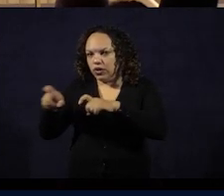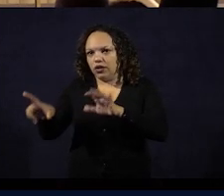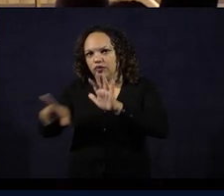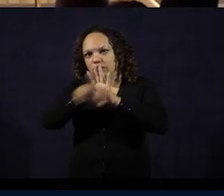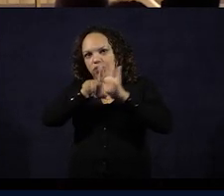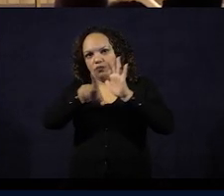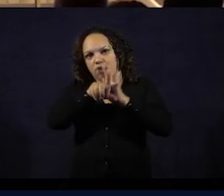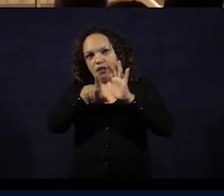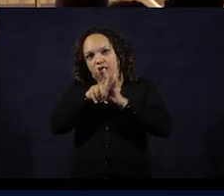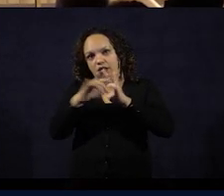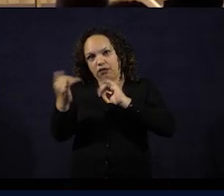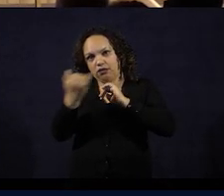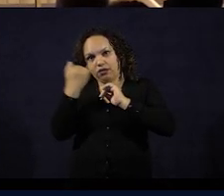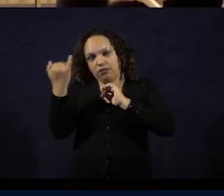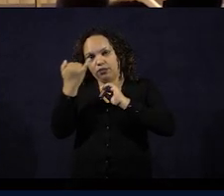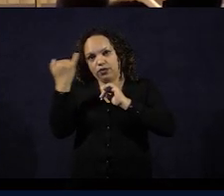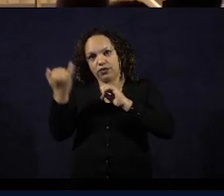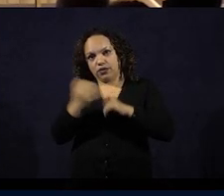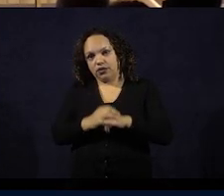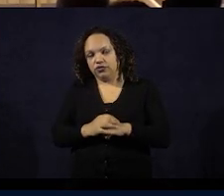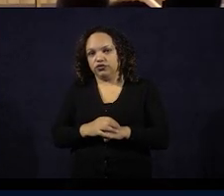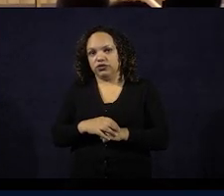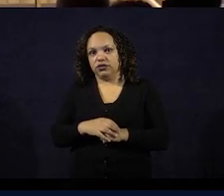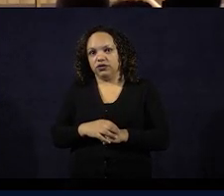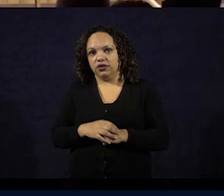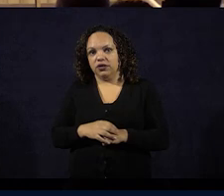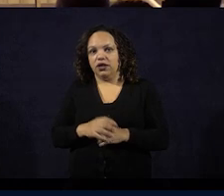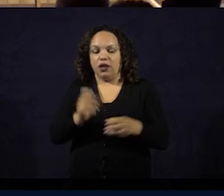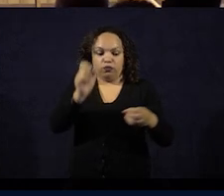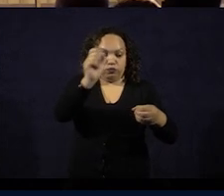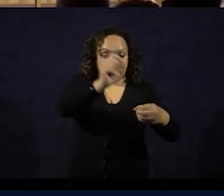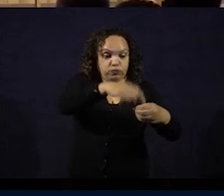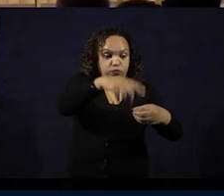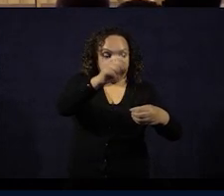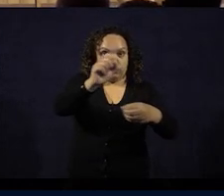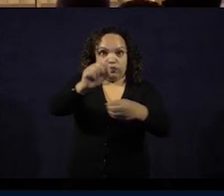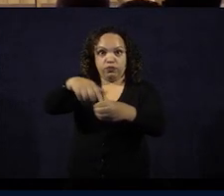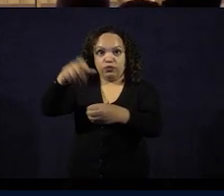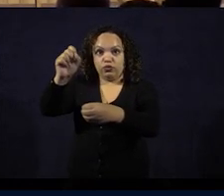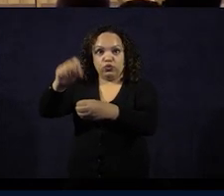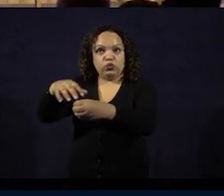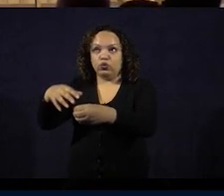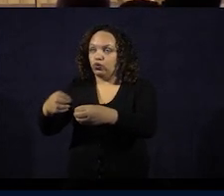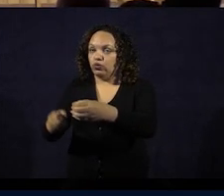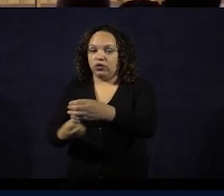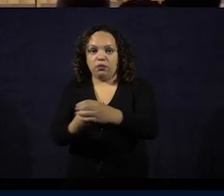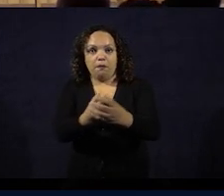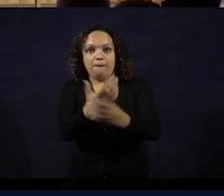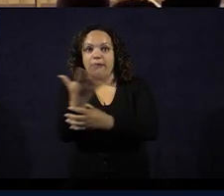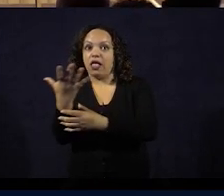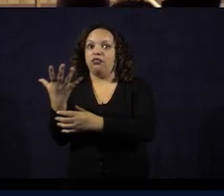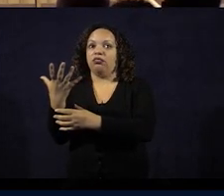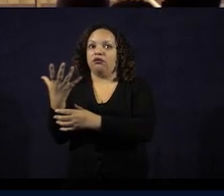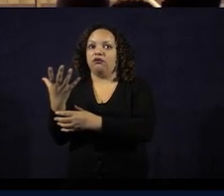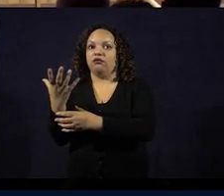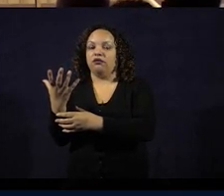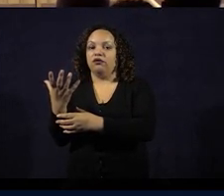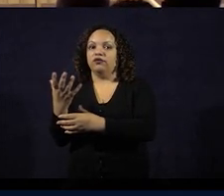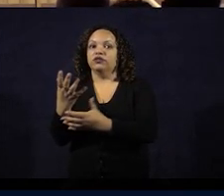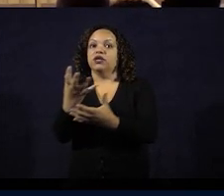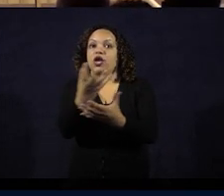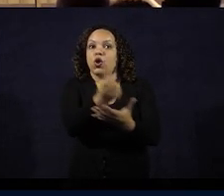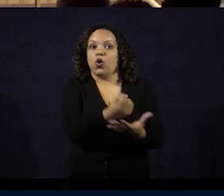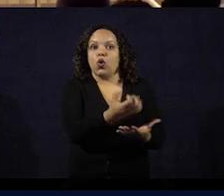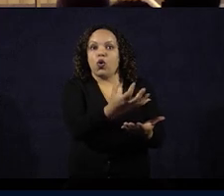importante que o agronegócio vive e respira isso todos os dias, que é a lei da semeadura. Tudo que se planta, se colhe. E nós